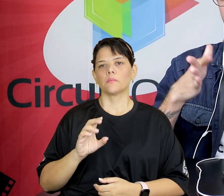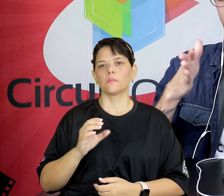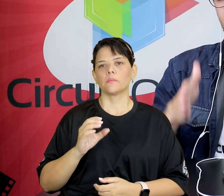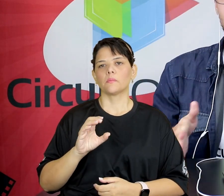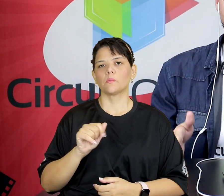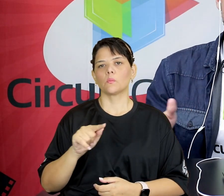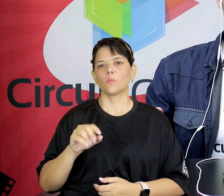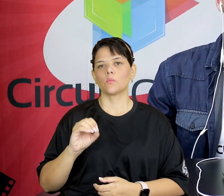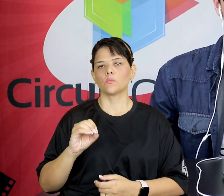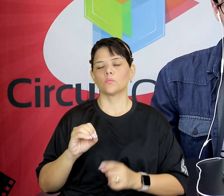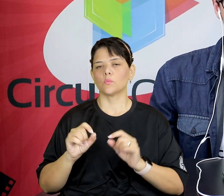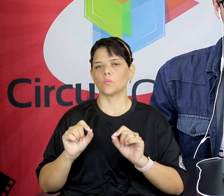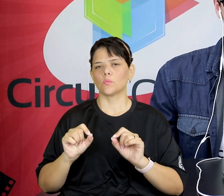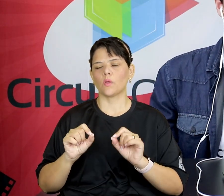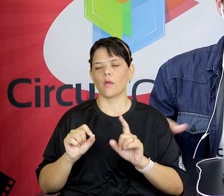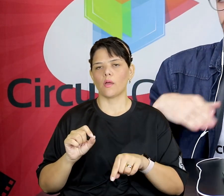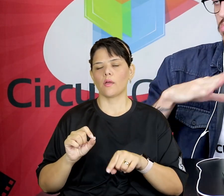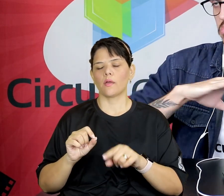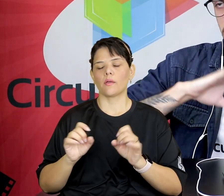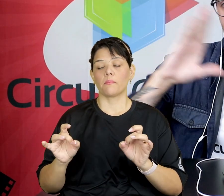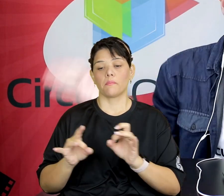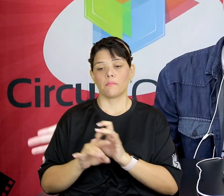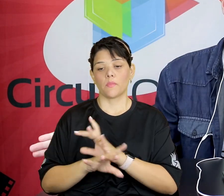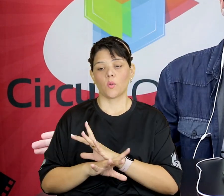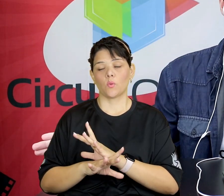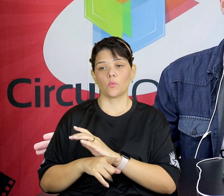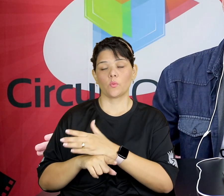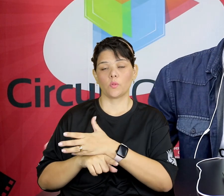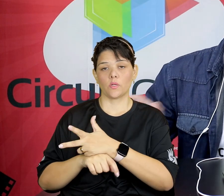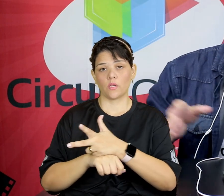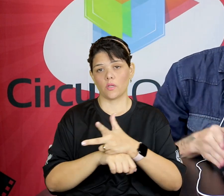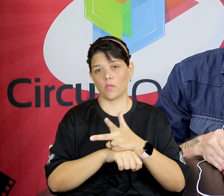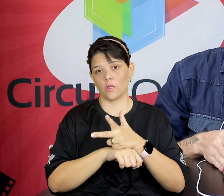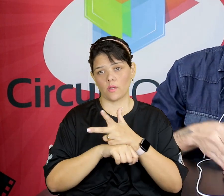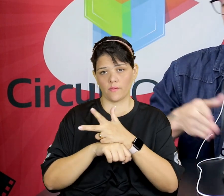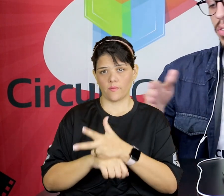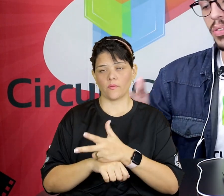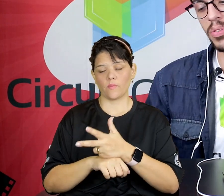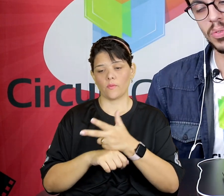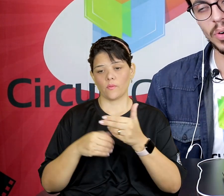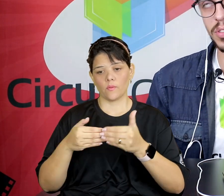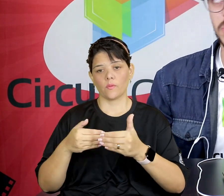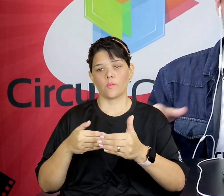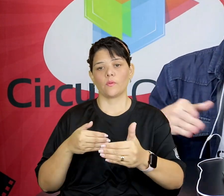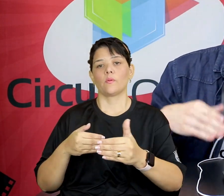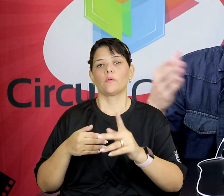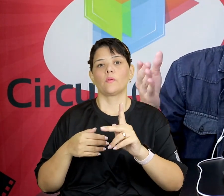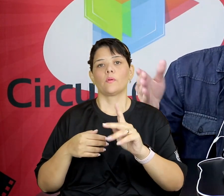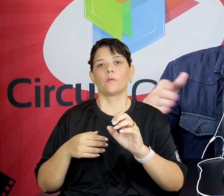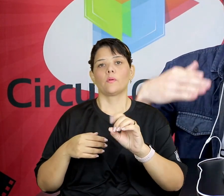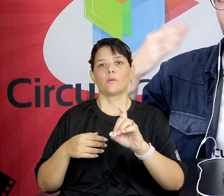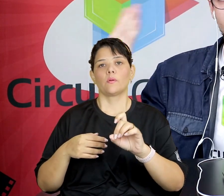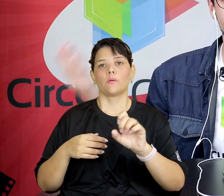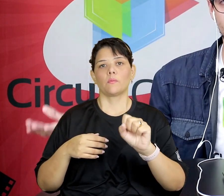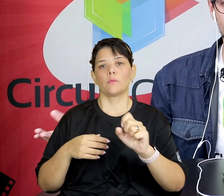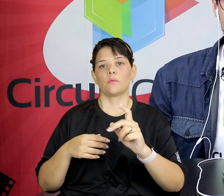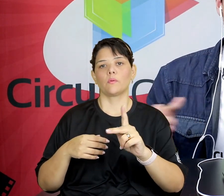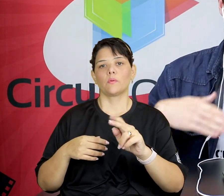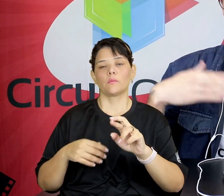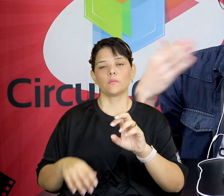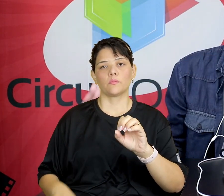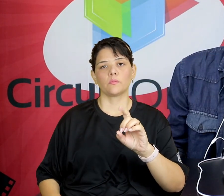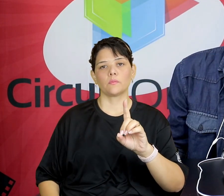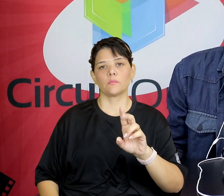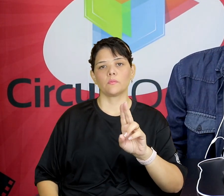momento que você termina a gravação, seja lá do que for. Se você estiver fazendo um Reels para o TikTok, um